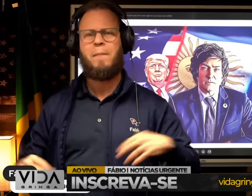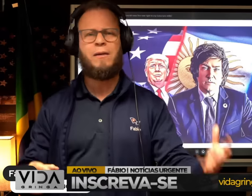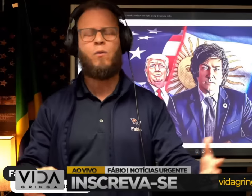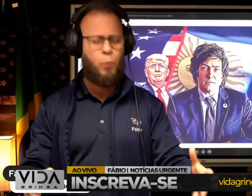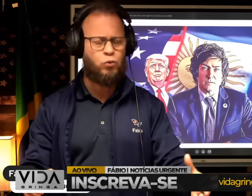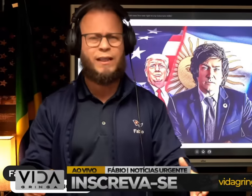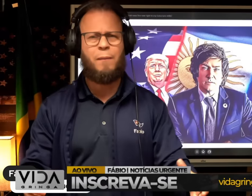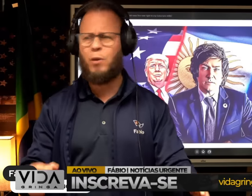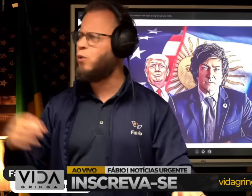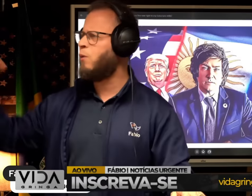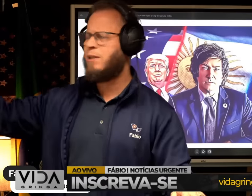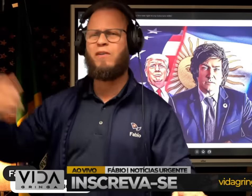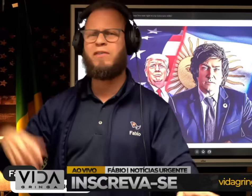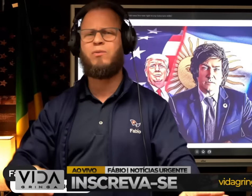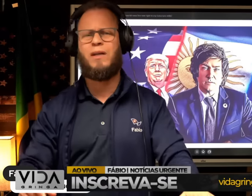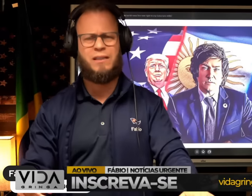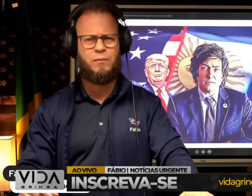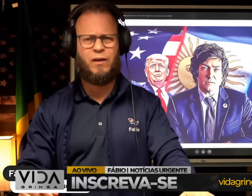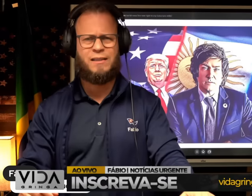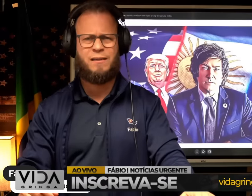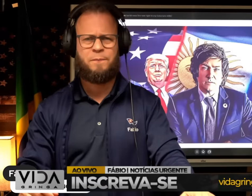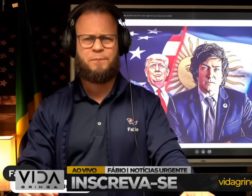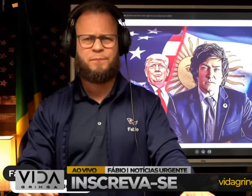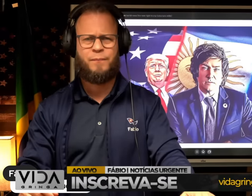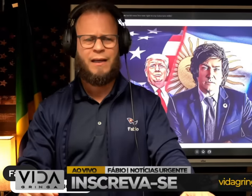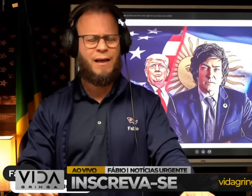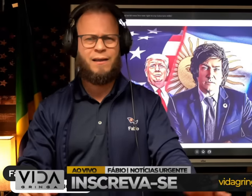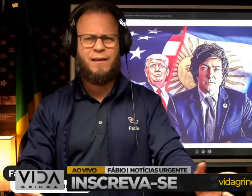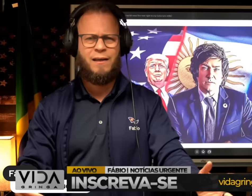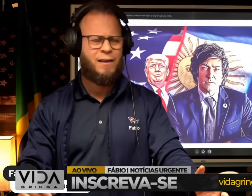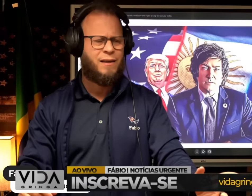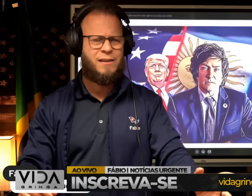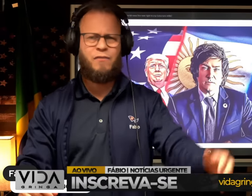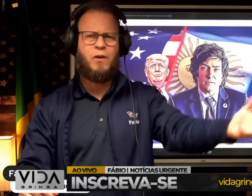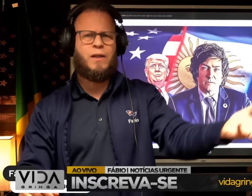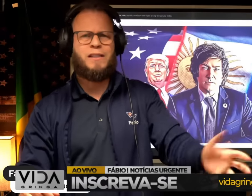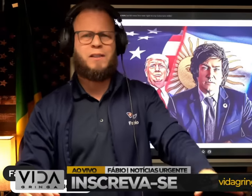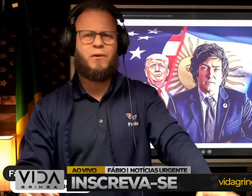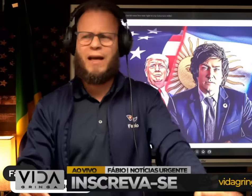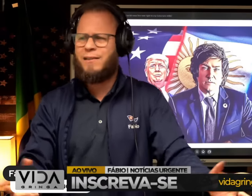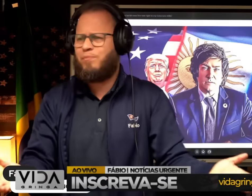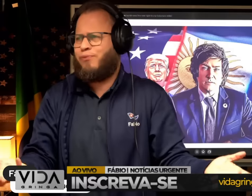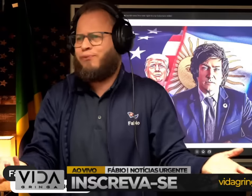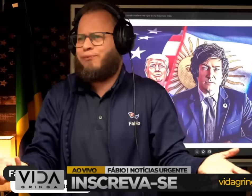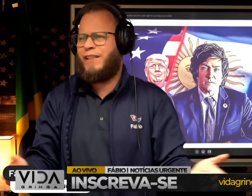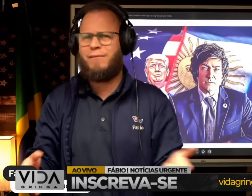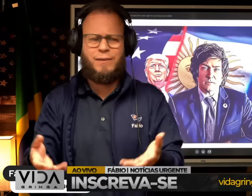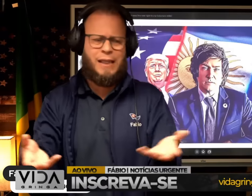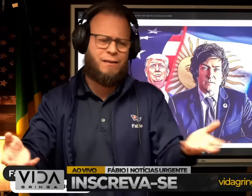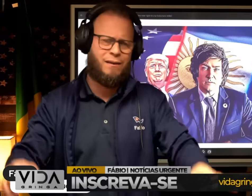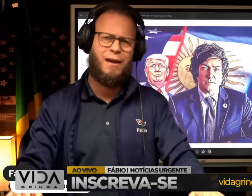mas o ponto aqui é pode alguma coisa boa vir do Alexandre Moraes cara se vir do Alexandre Moraes